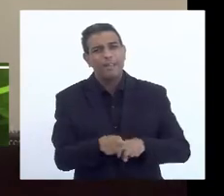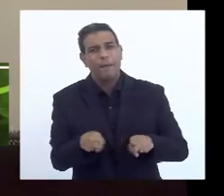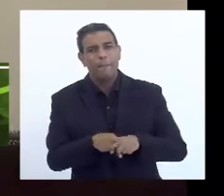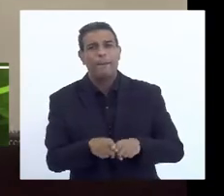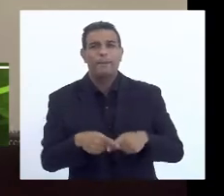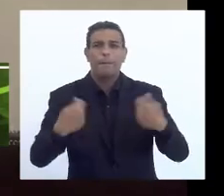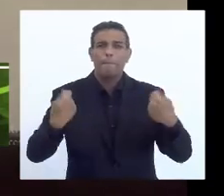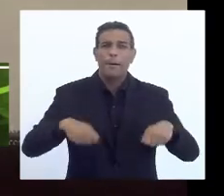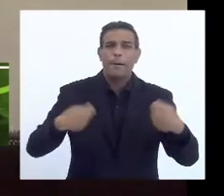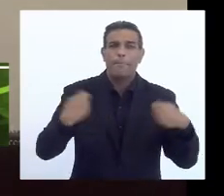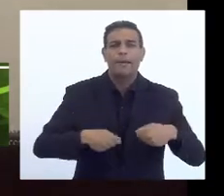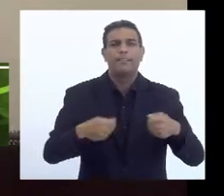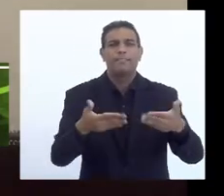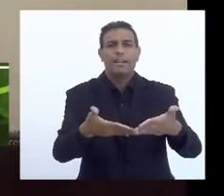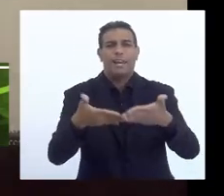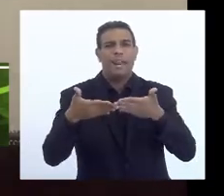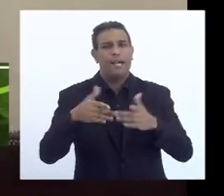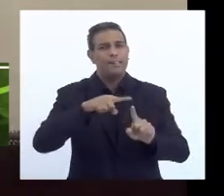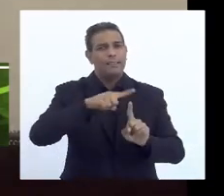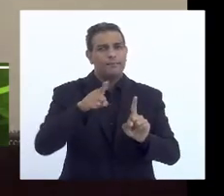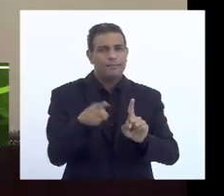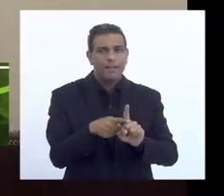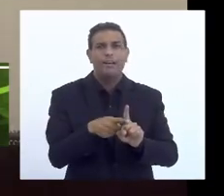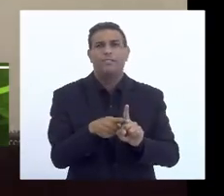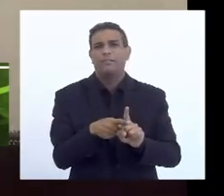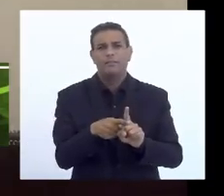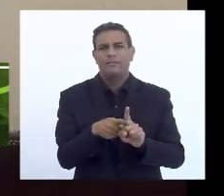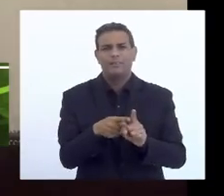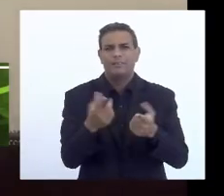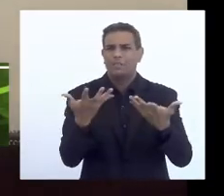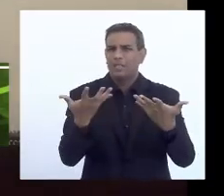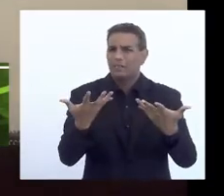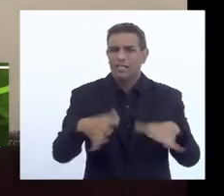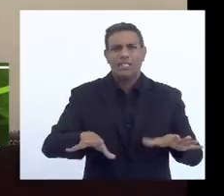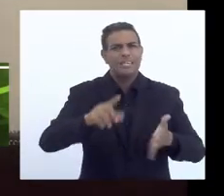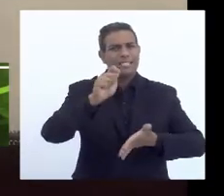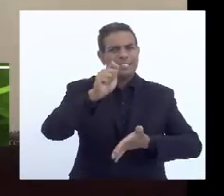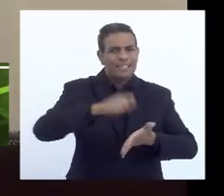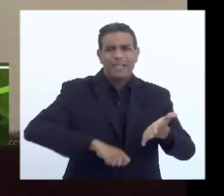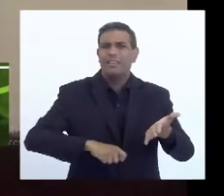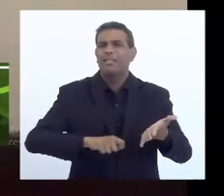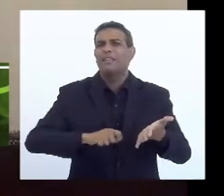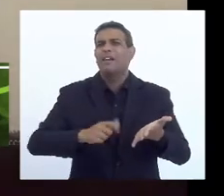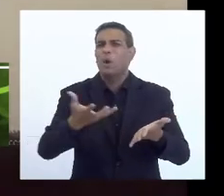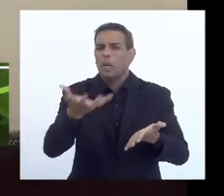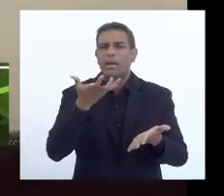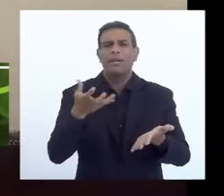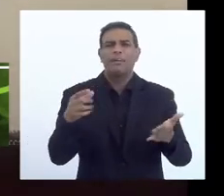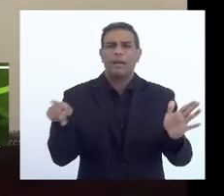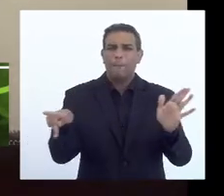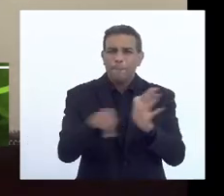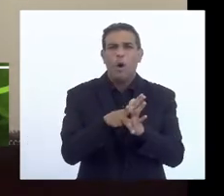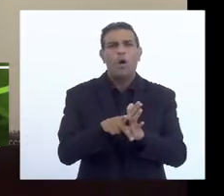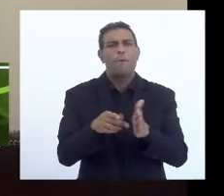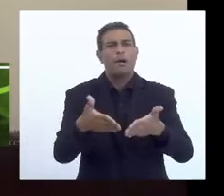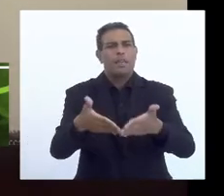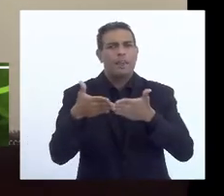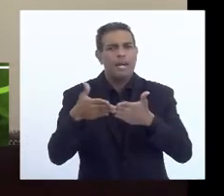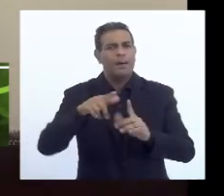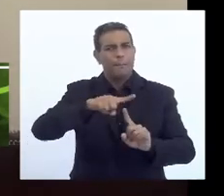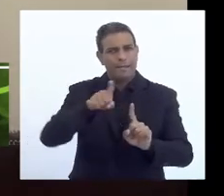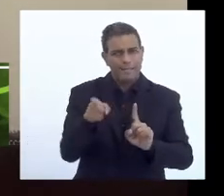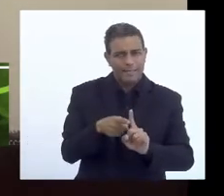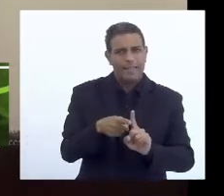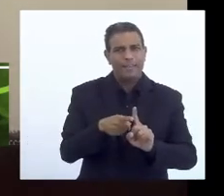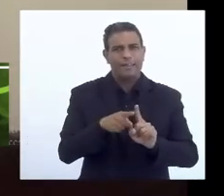eu precisava da licença e eu me neguei a aceitar qualquer outro tipo de licença que não fosse a licença